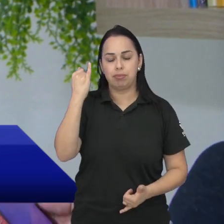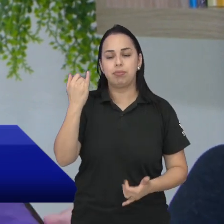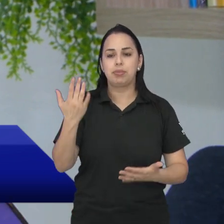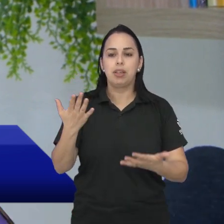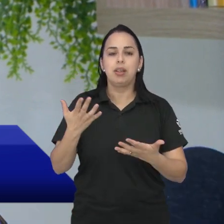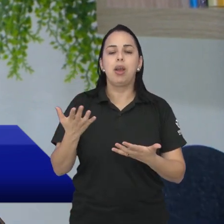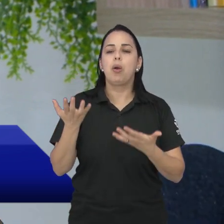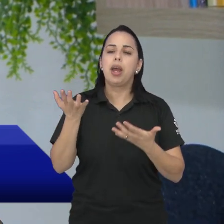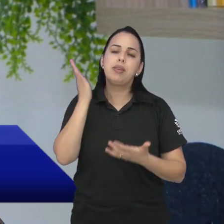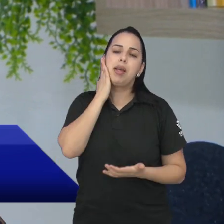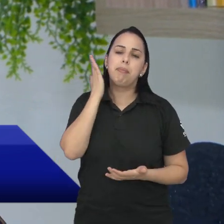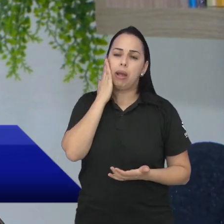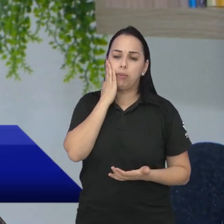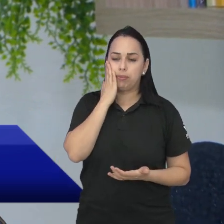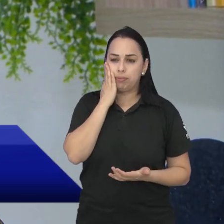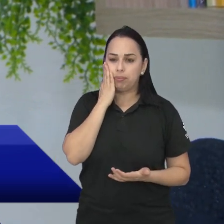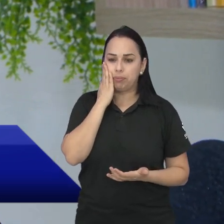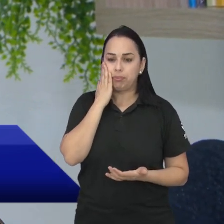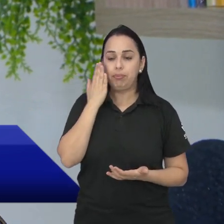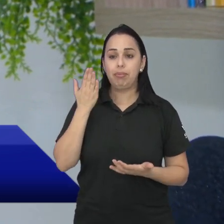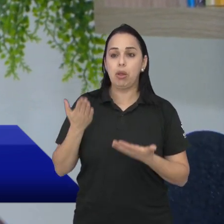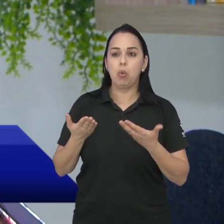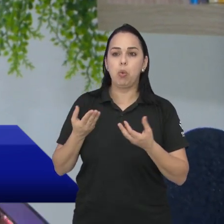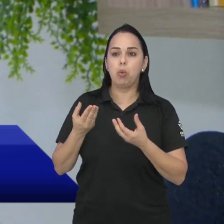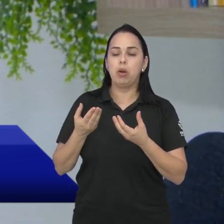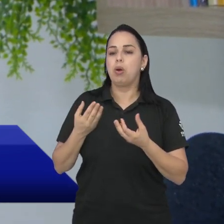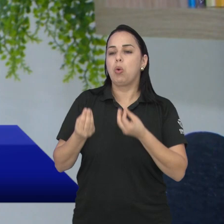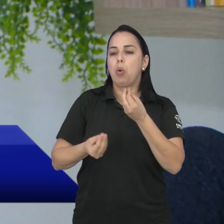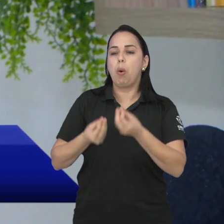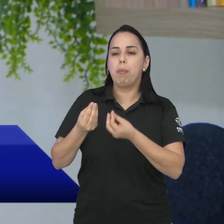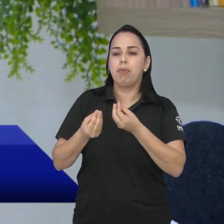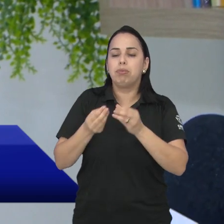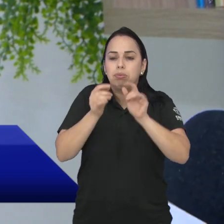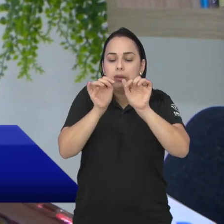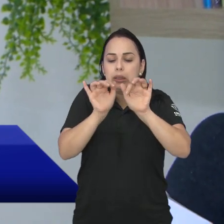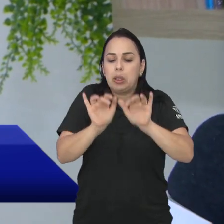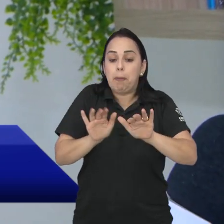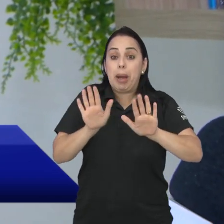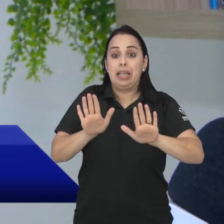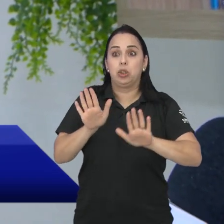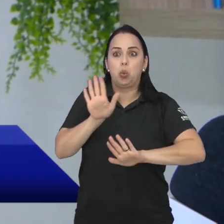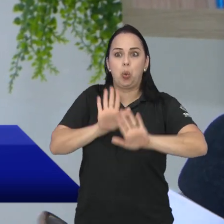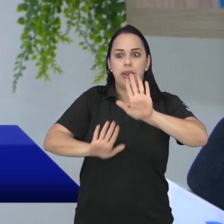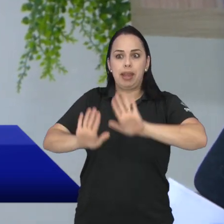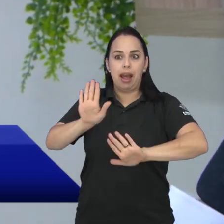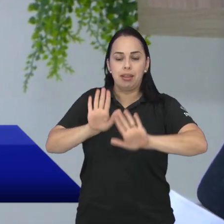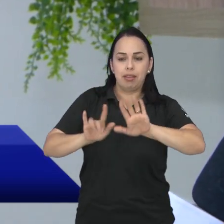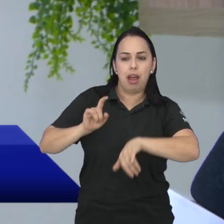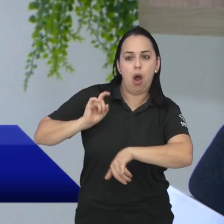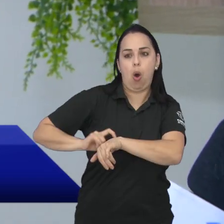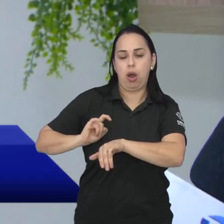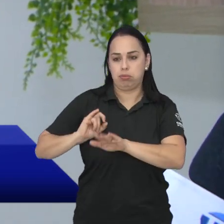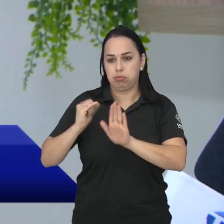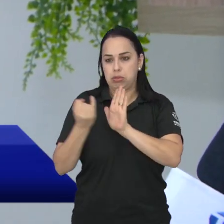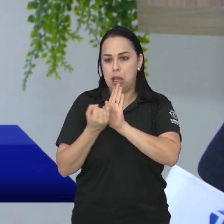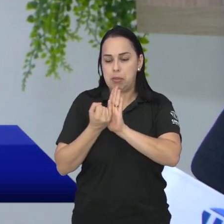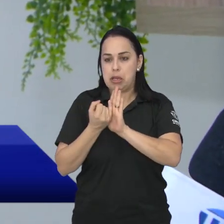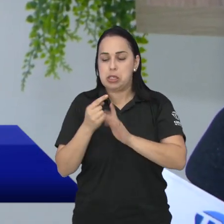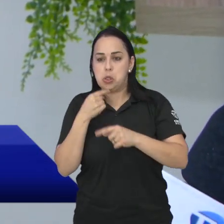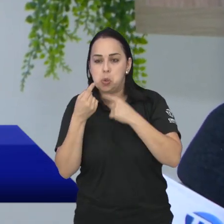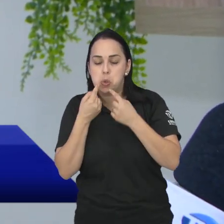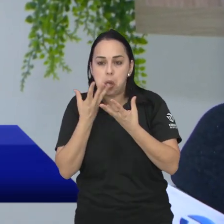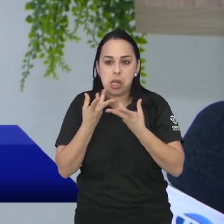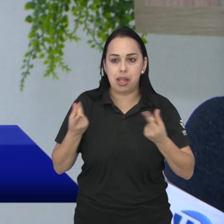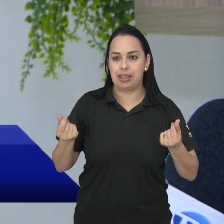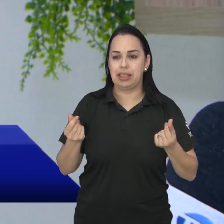E, Janine, eu também queria saber, então, quais são os principais cuidados, né, que a pessoa precisa ter na hora de declarar, né? Para não ficar com